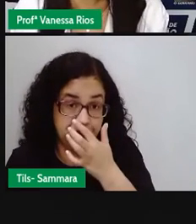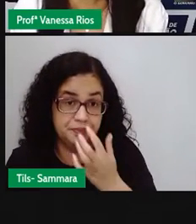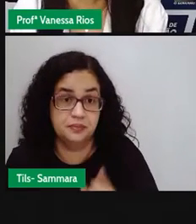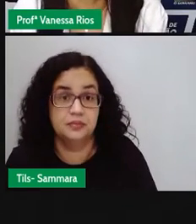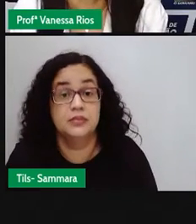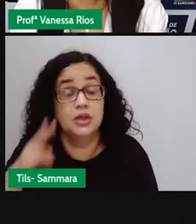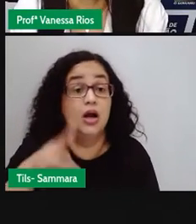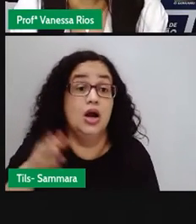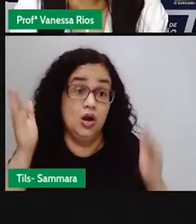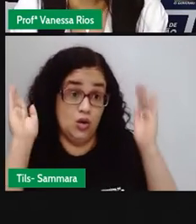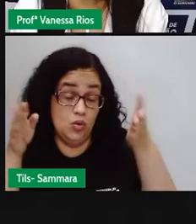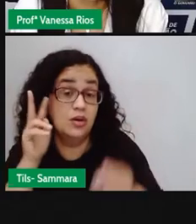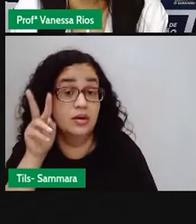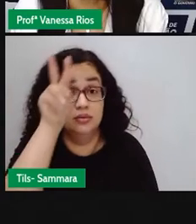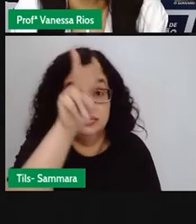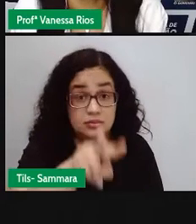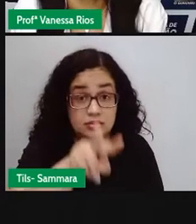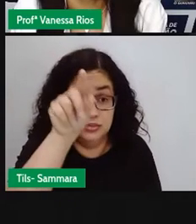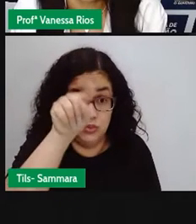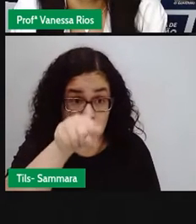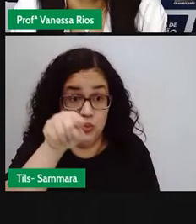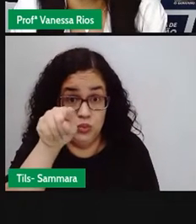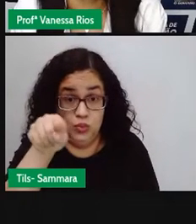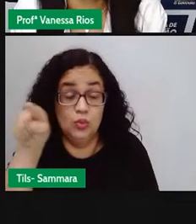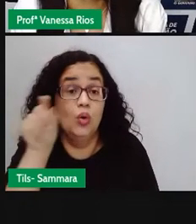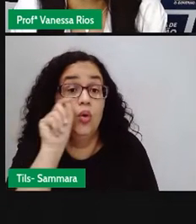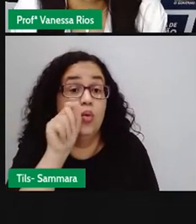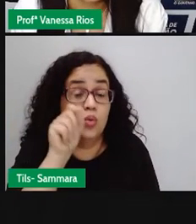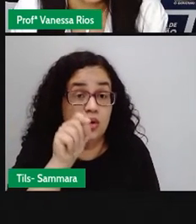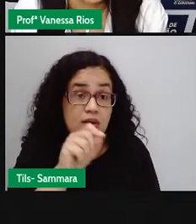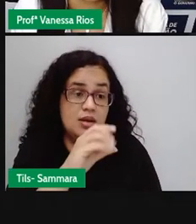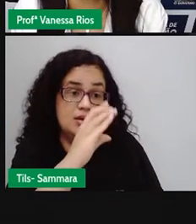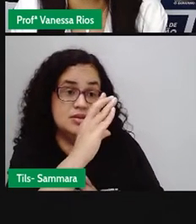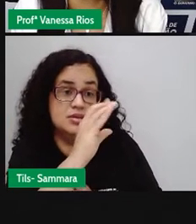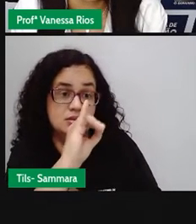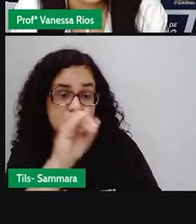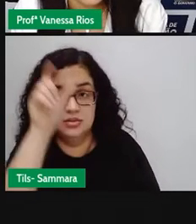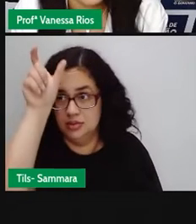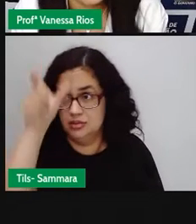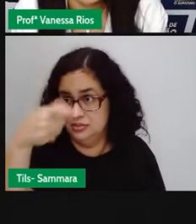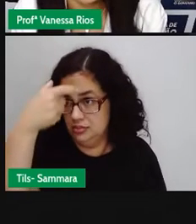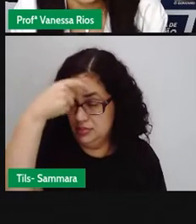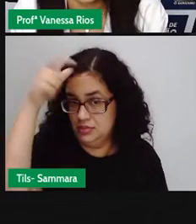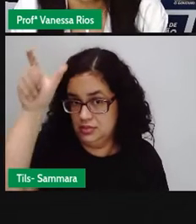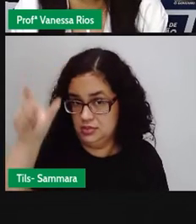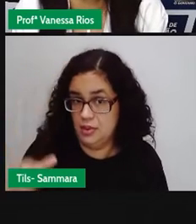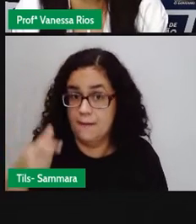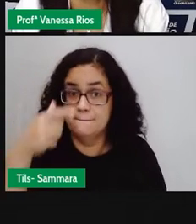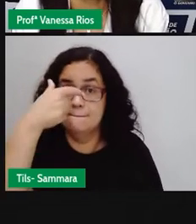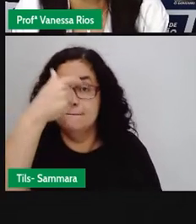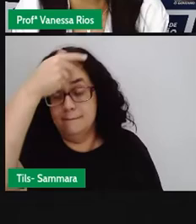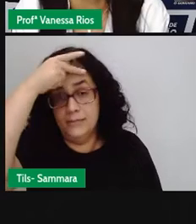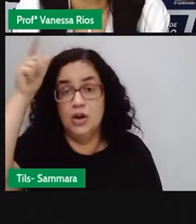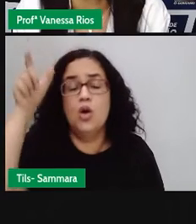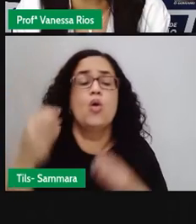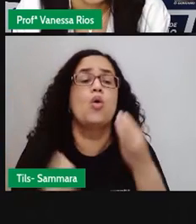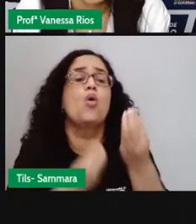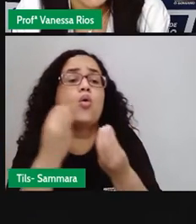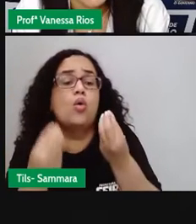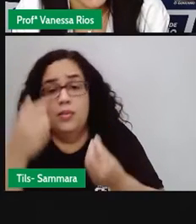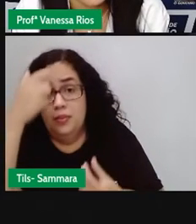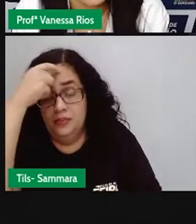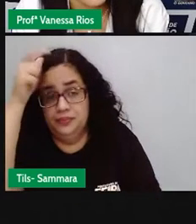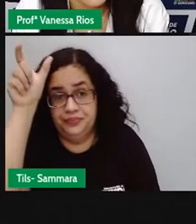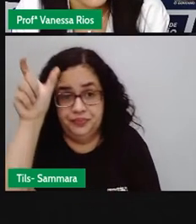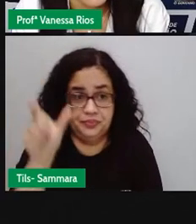E aí agora a gente observa as definições aí de cidadania, de cidadão, e de como é que eu exerço a